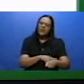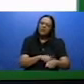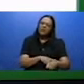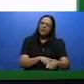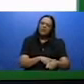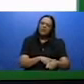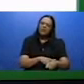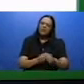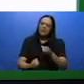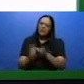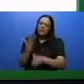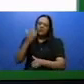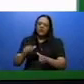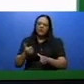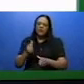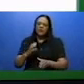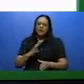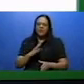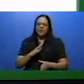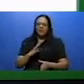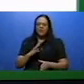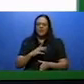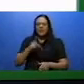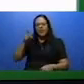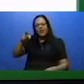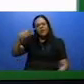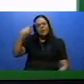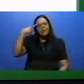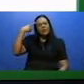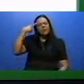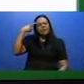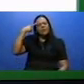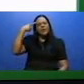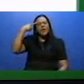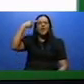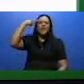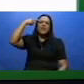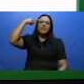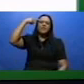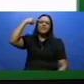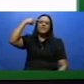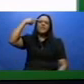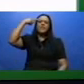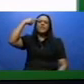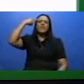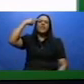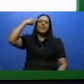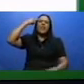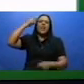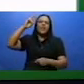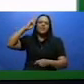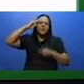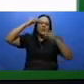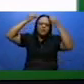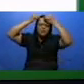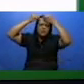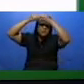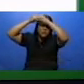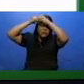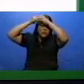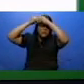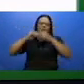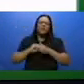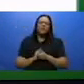primeira cidade do mundo? Quanto tempo? Pensa aí na sua cabeça. Pensa e guarda a resposta aí na sua cabeça.